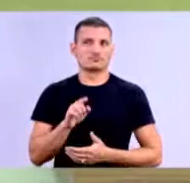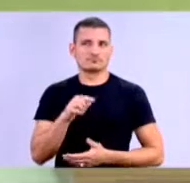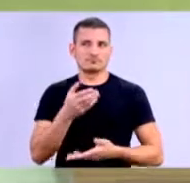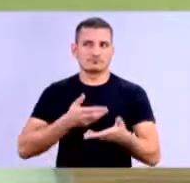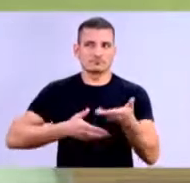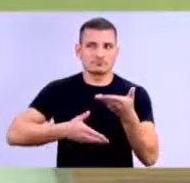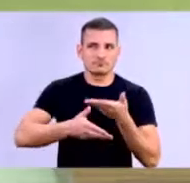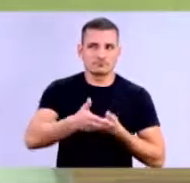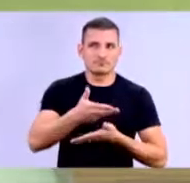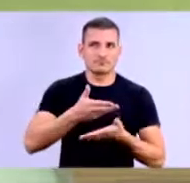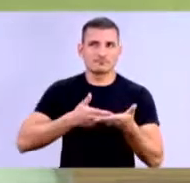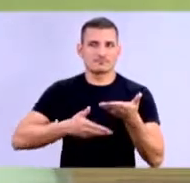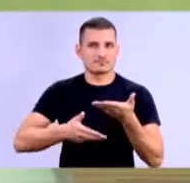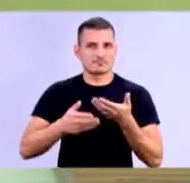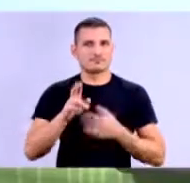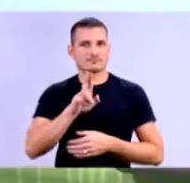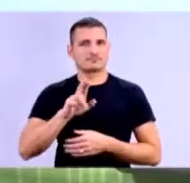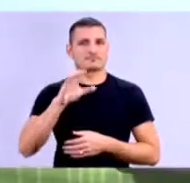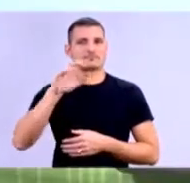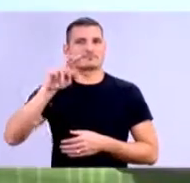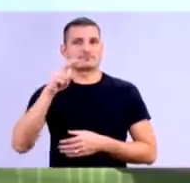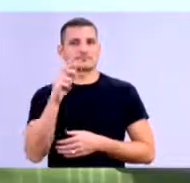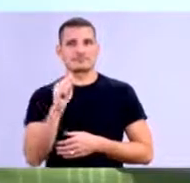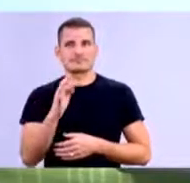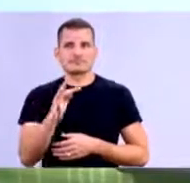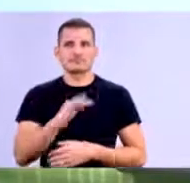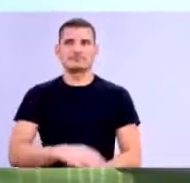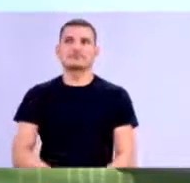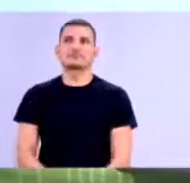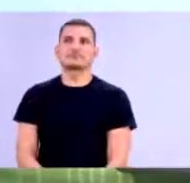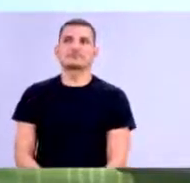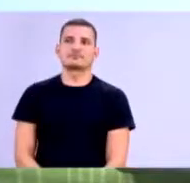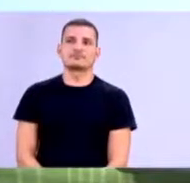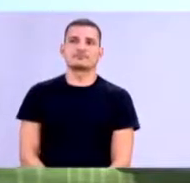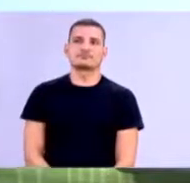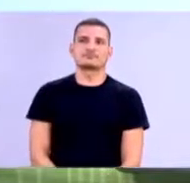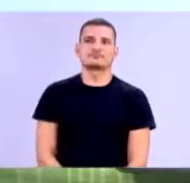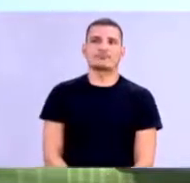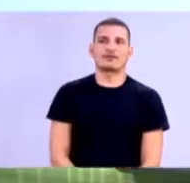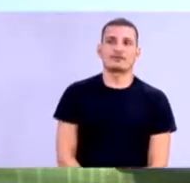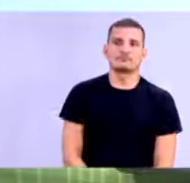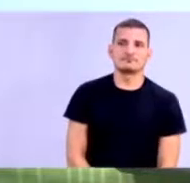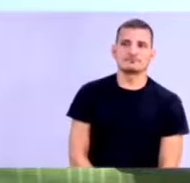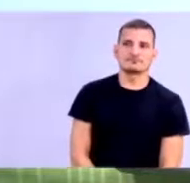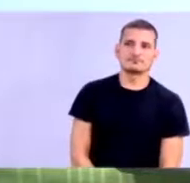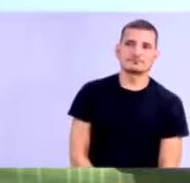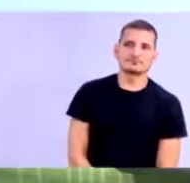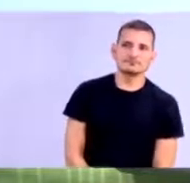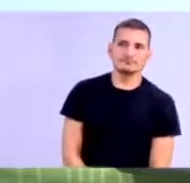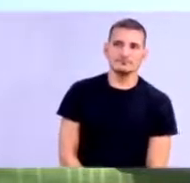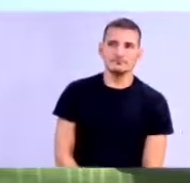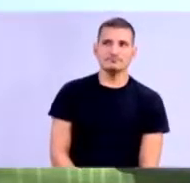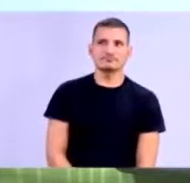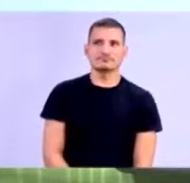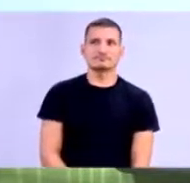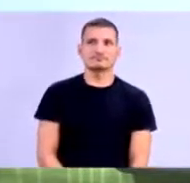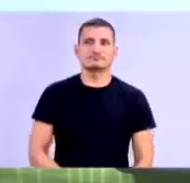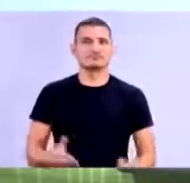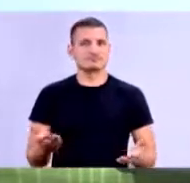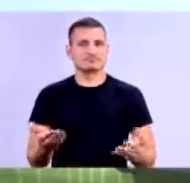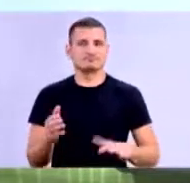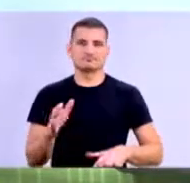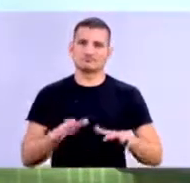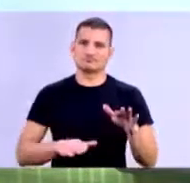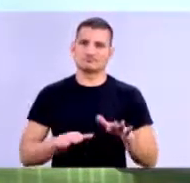relacionamento por meio do chat. Isso mesmo. Agora, falando da cooperação. Independente de onde você